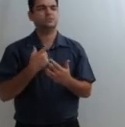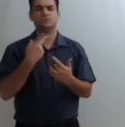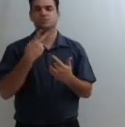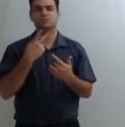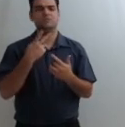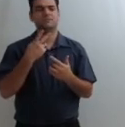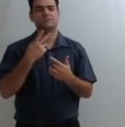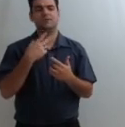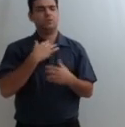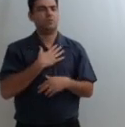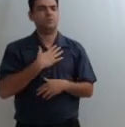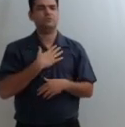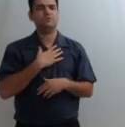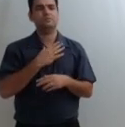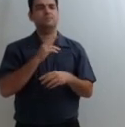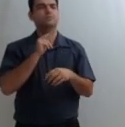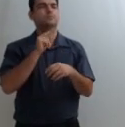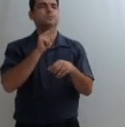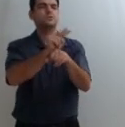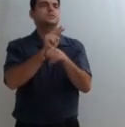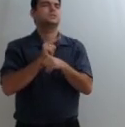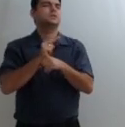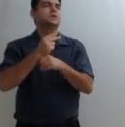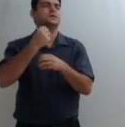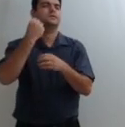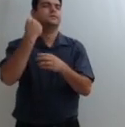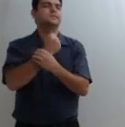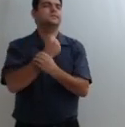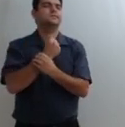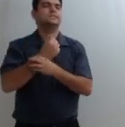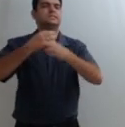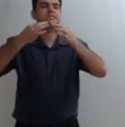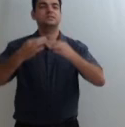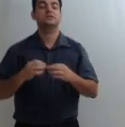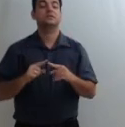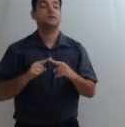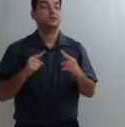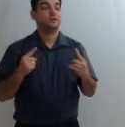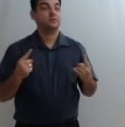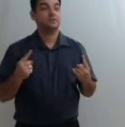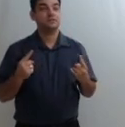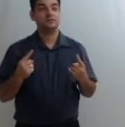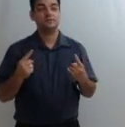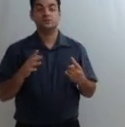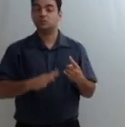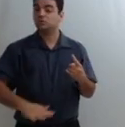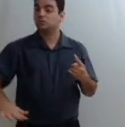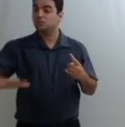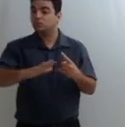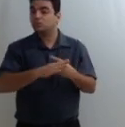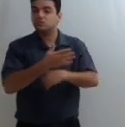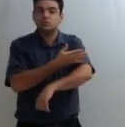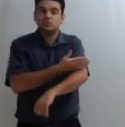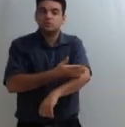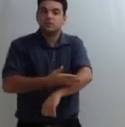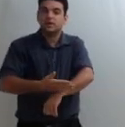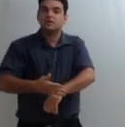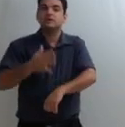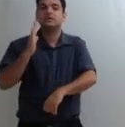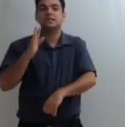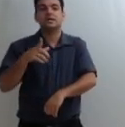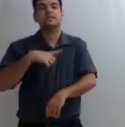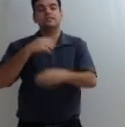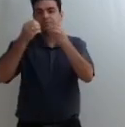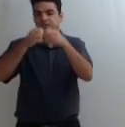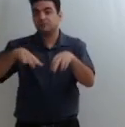garantias, especialmente à ampla defesa, mas todos os nossos precedentes sempre exigiram prejuízo